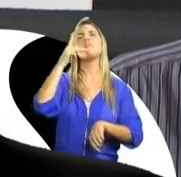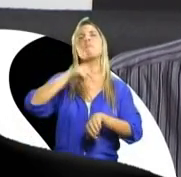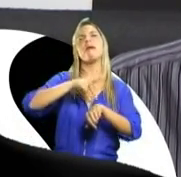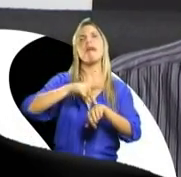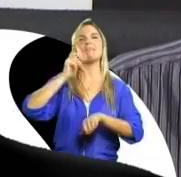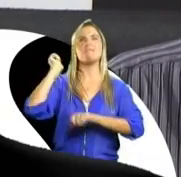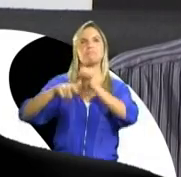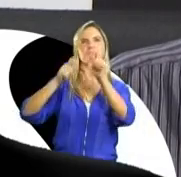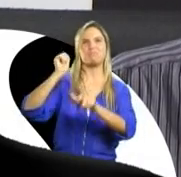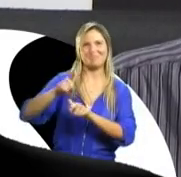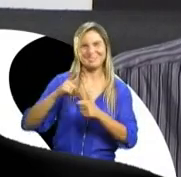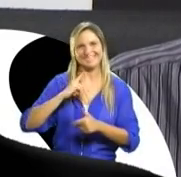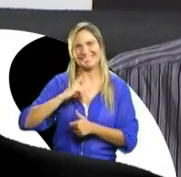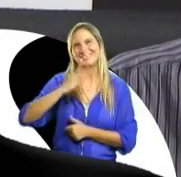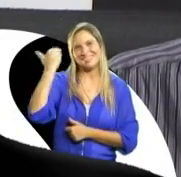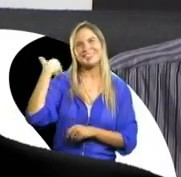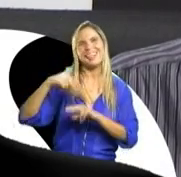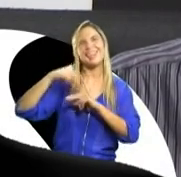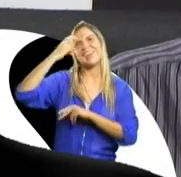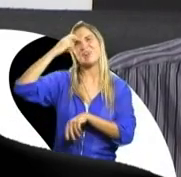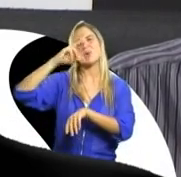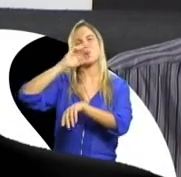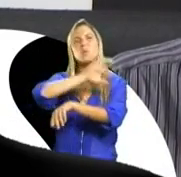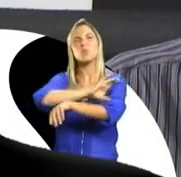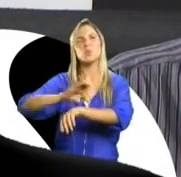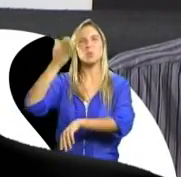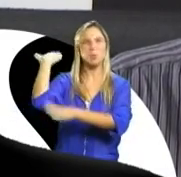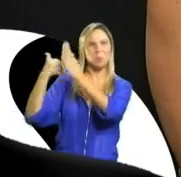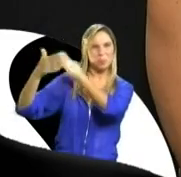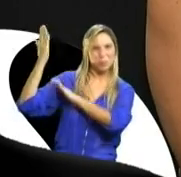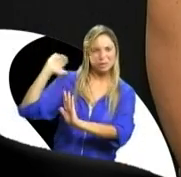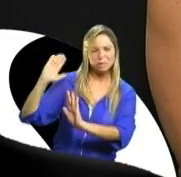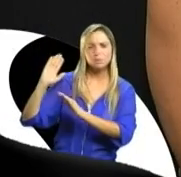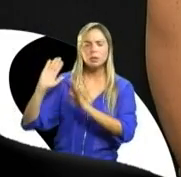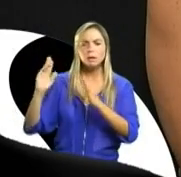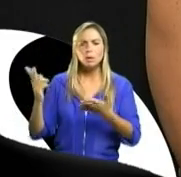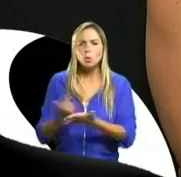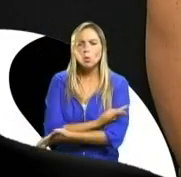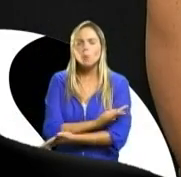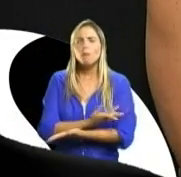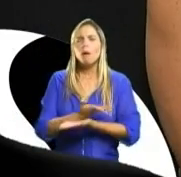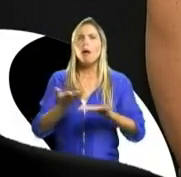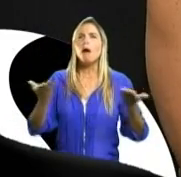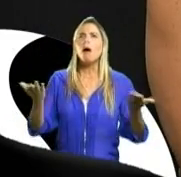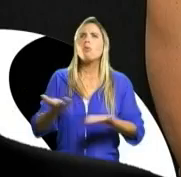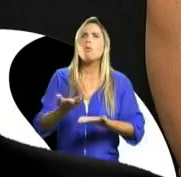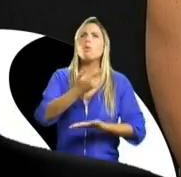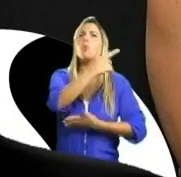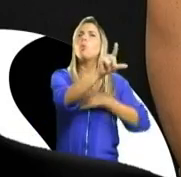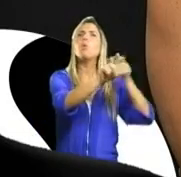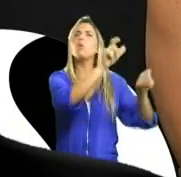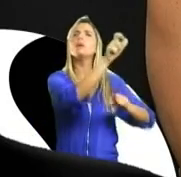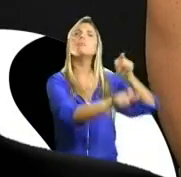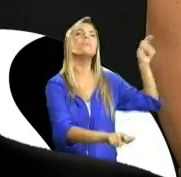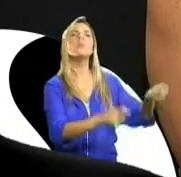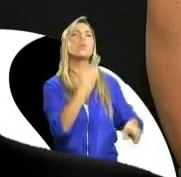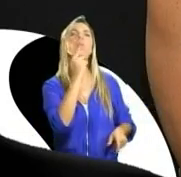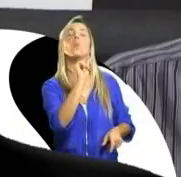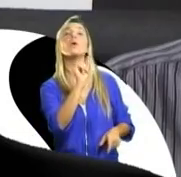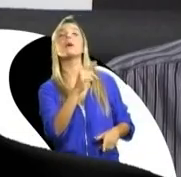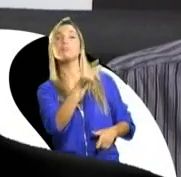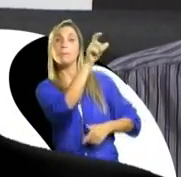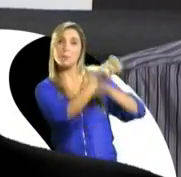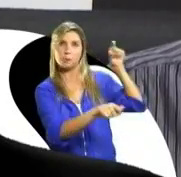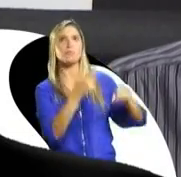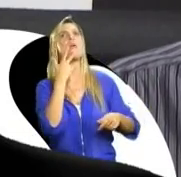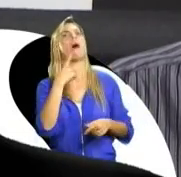novas ferramentas de construção dessa violência, né? Há outras pessoas que falam que hoje nós